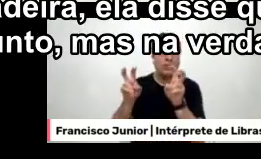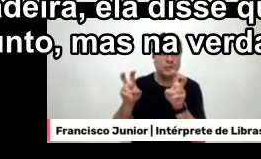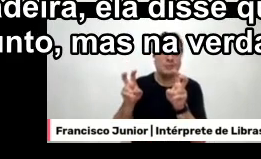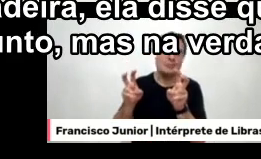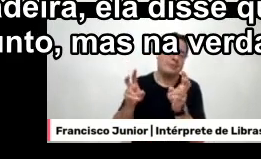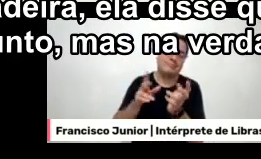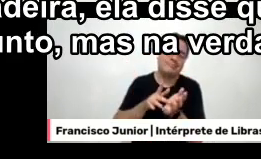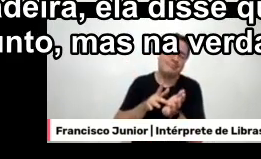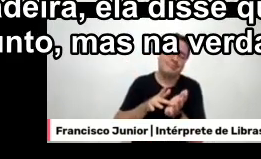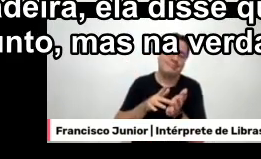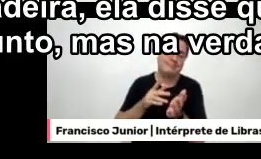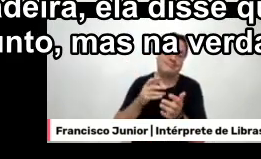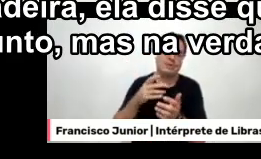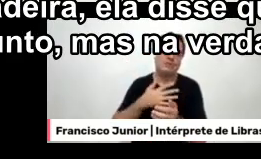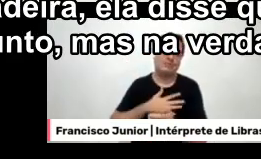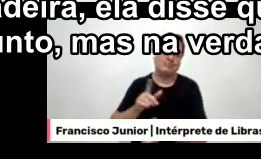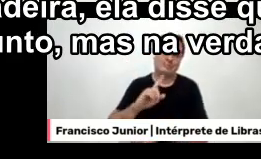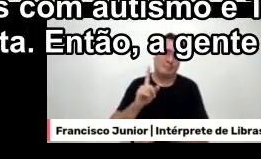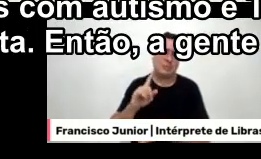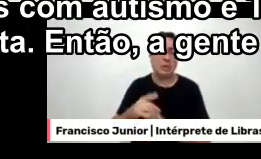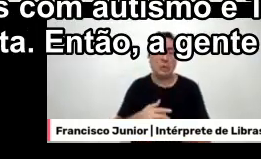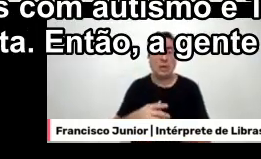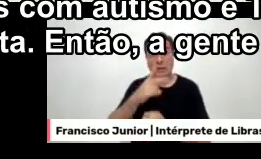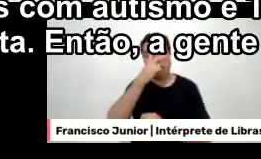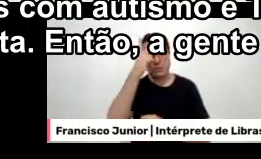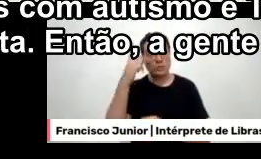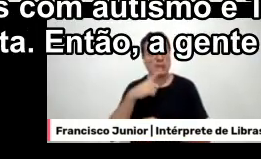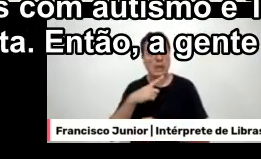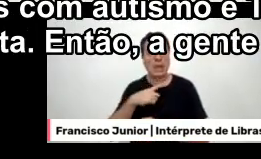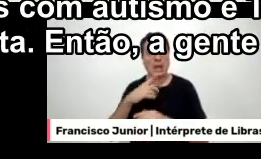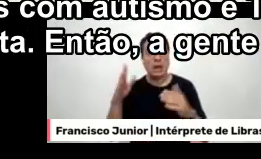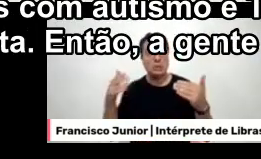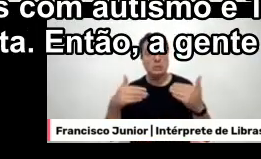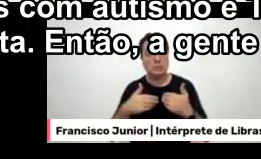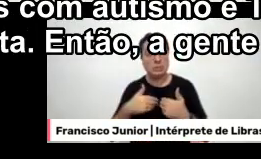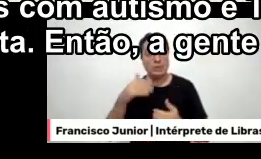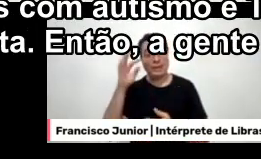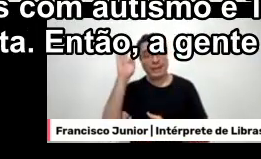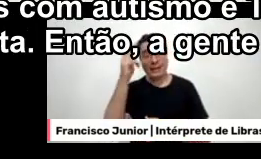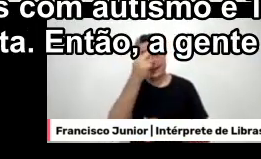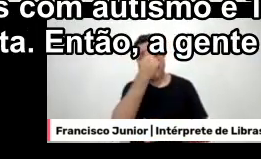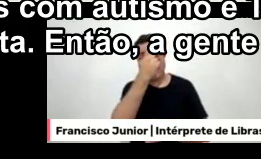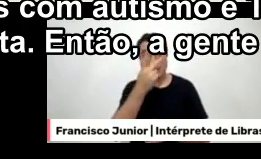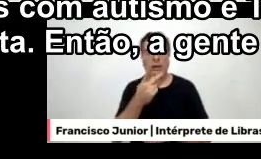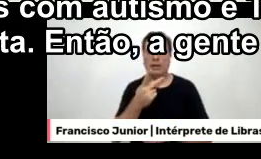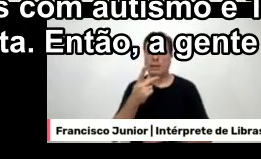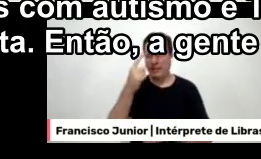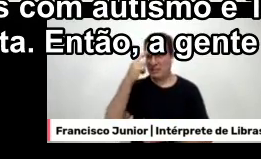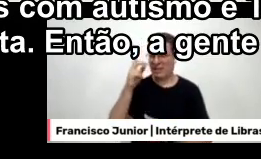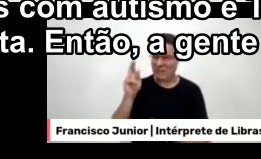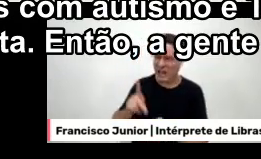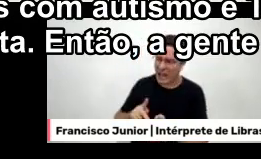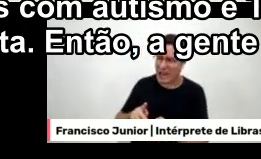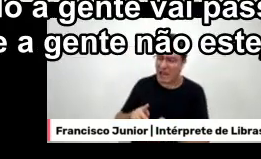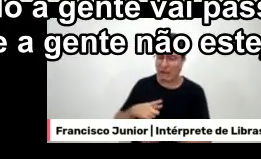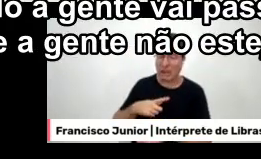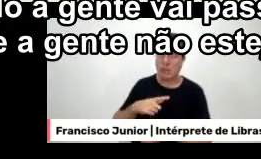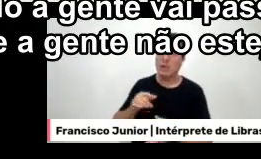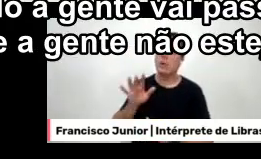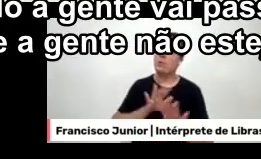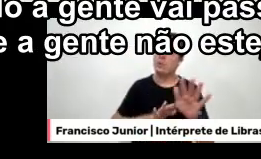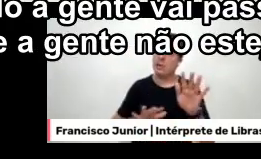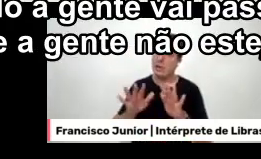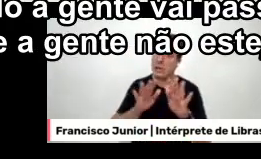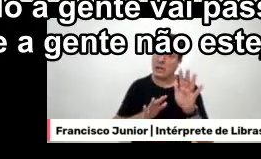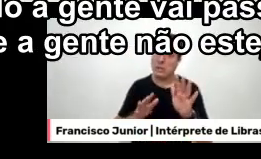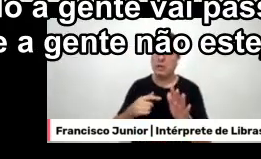ela não gostou. Para pessoas com autismo e TDAH, aquilo é uma verdade absoluta. Então, a gente tem que ter muito cuidado quando a gente vai passar